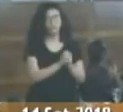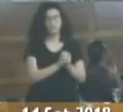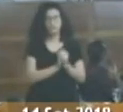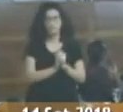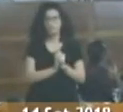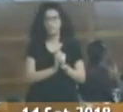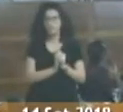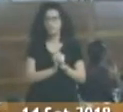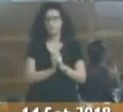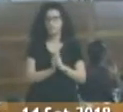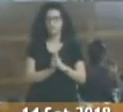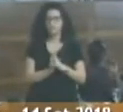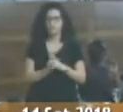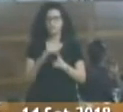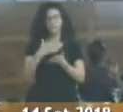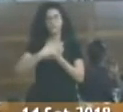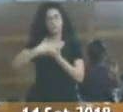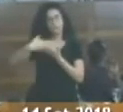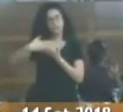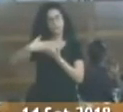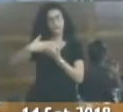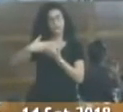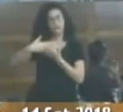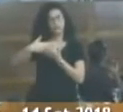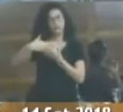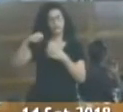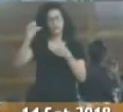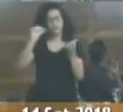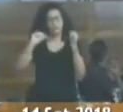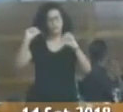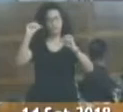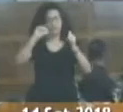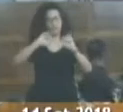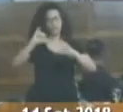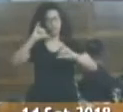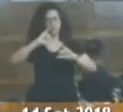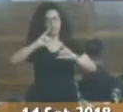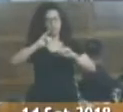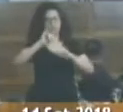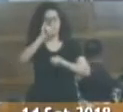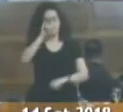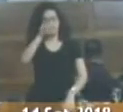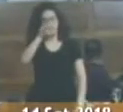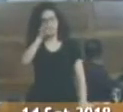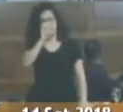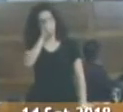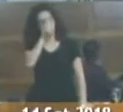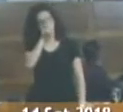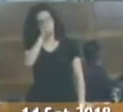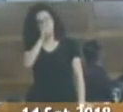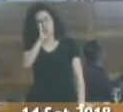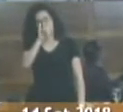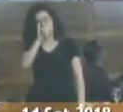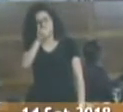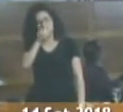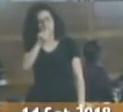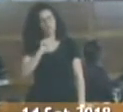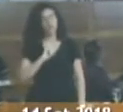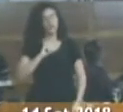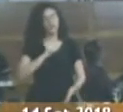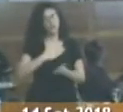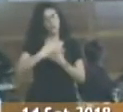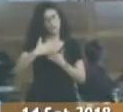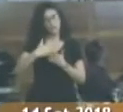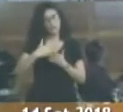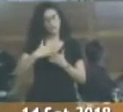então, começou, no laboratório de larvicultura de moluscos do IEDBIG, a produzir essa semente, as